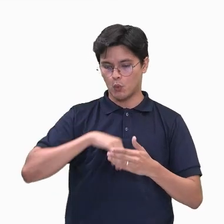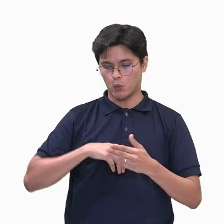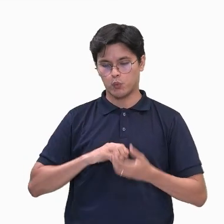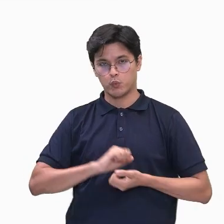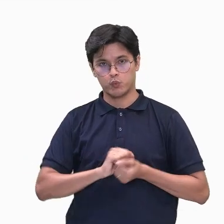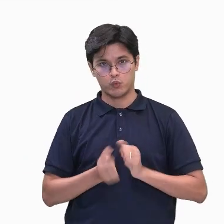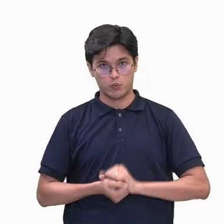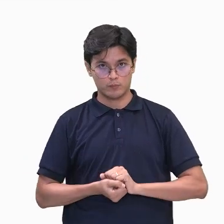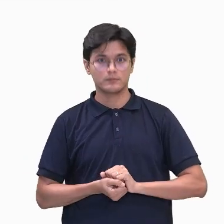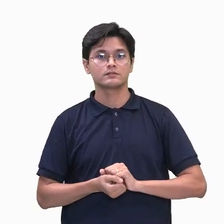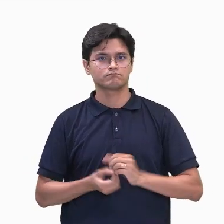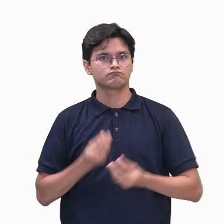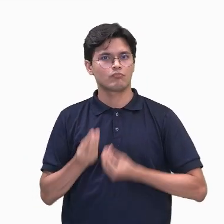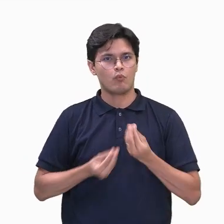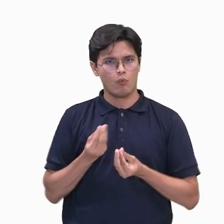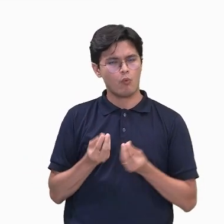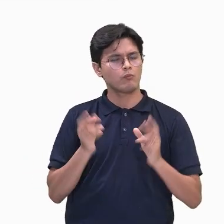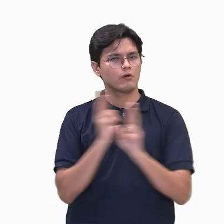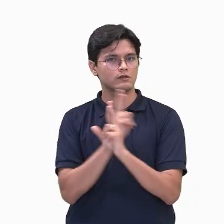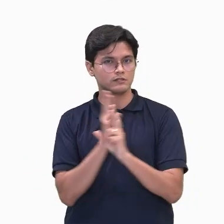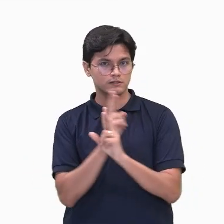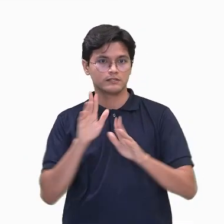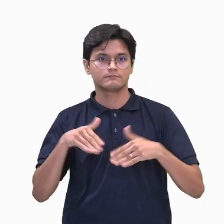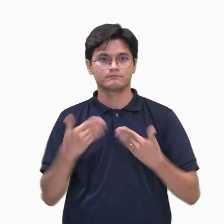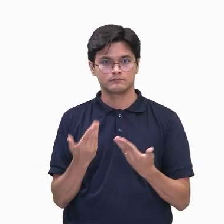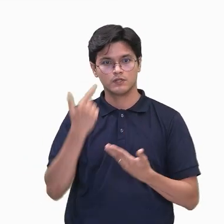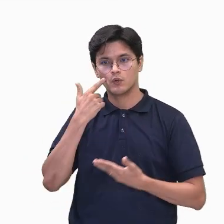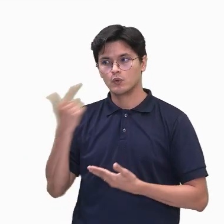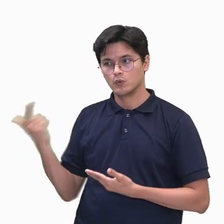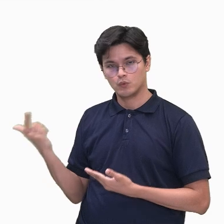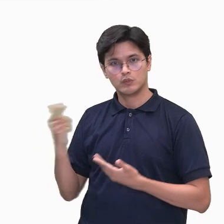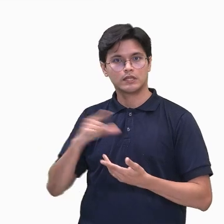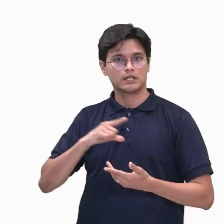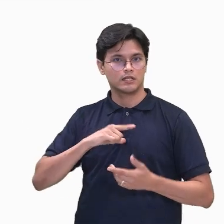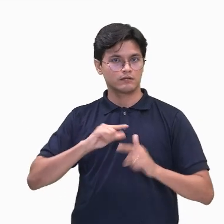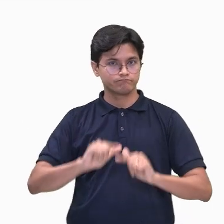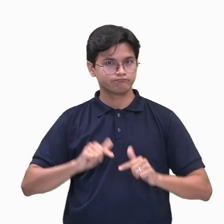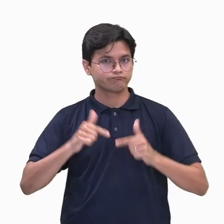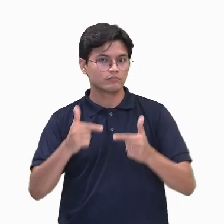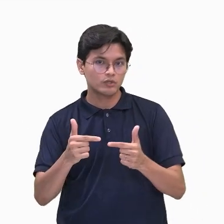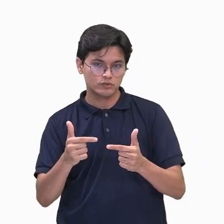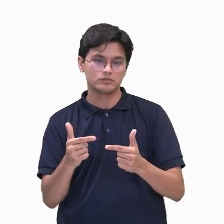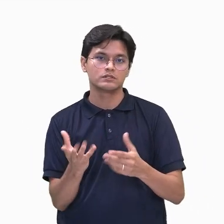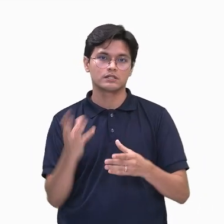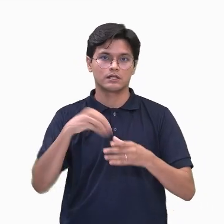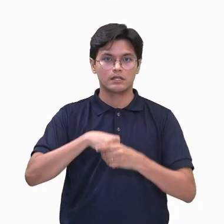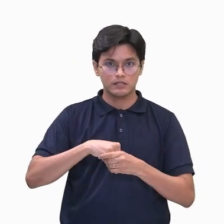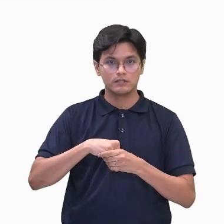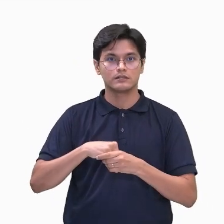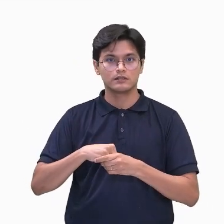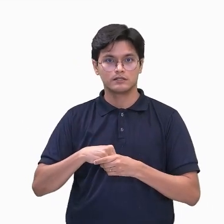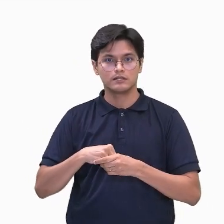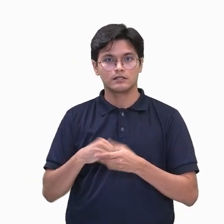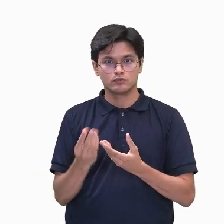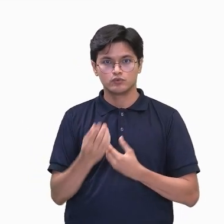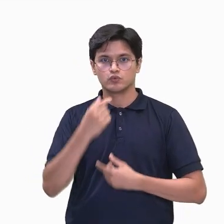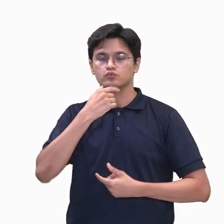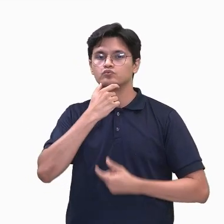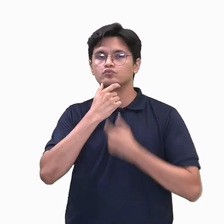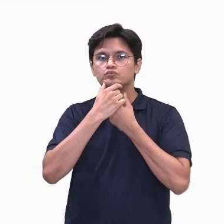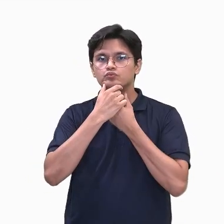com o sistema digestório? Ele vai atuar no revestimento do trato digestório. Por